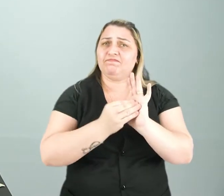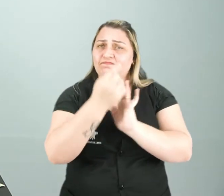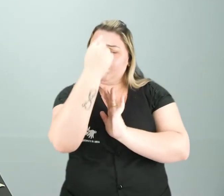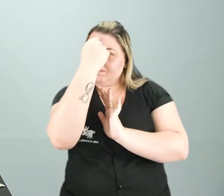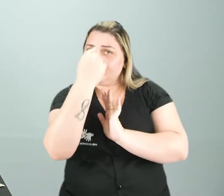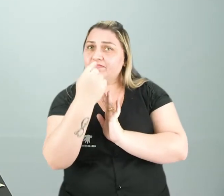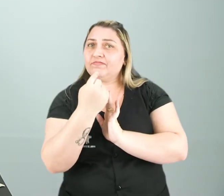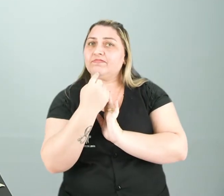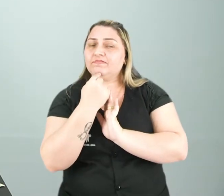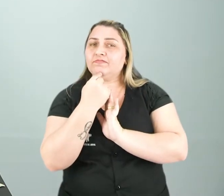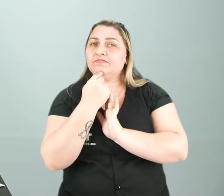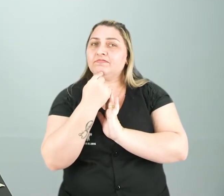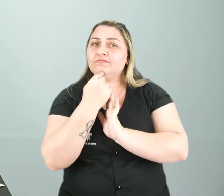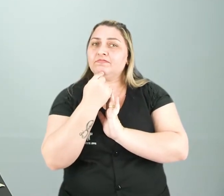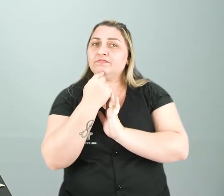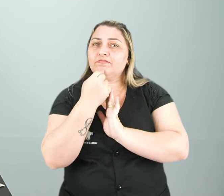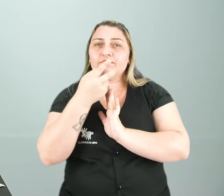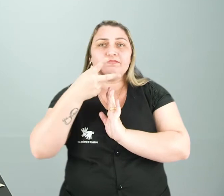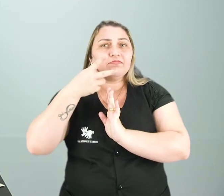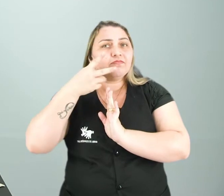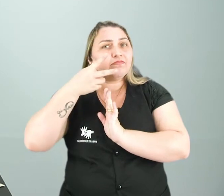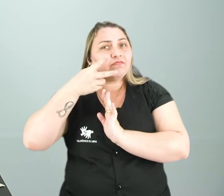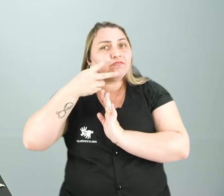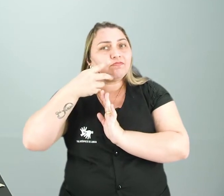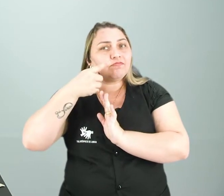de um rato?